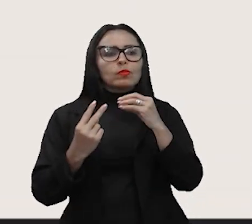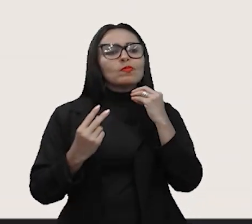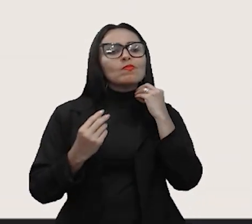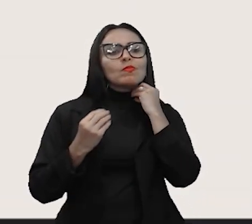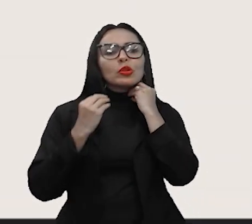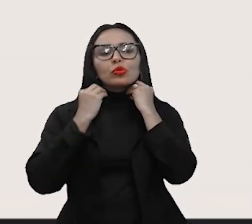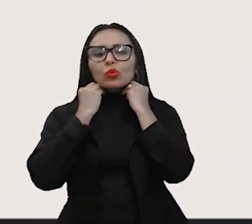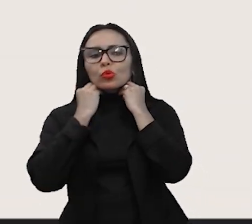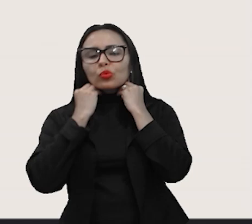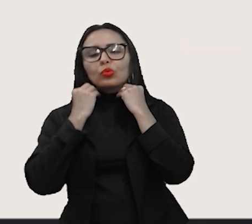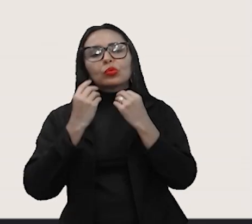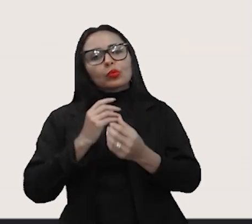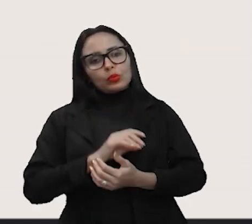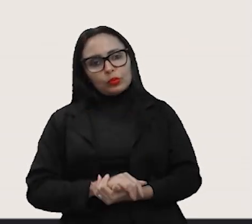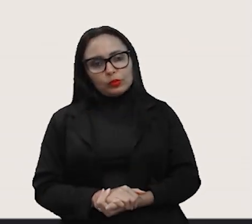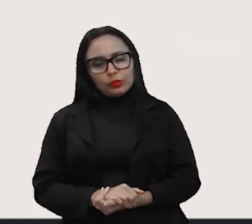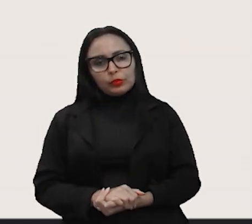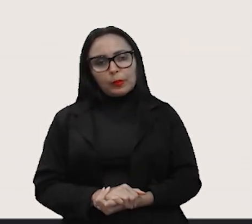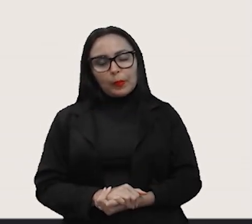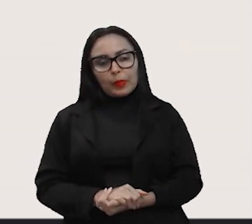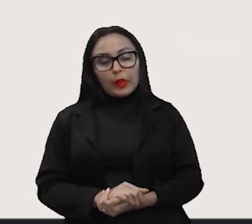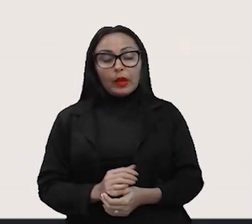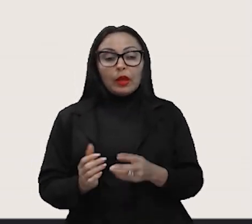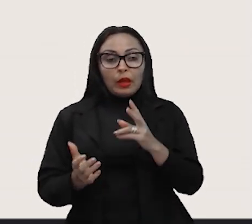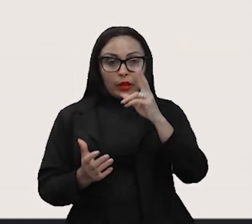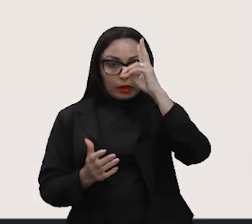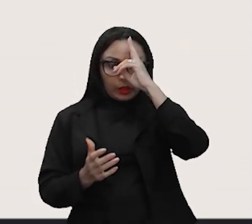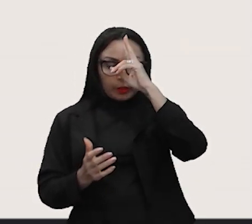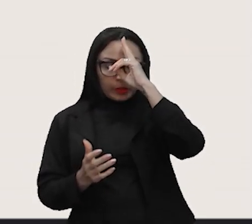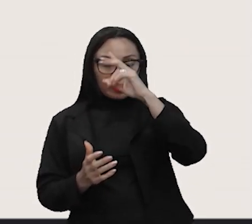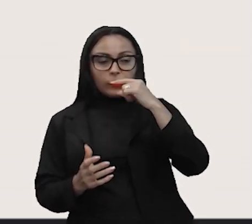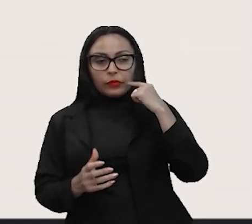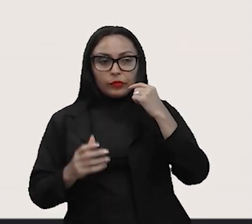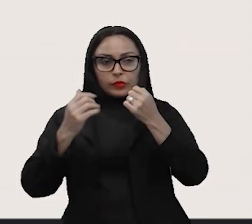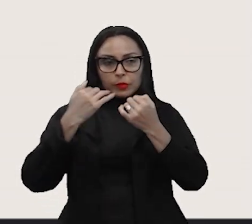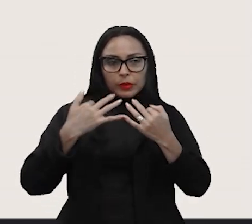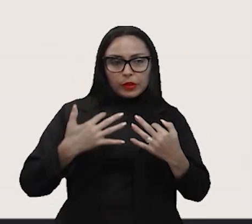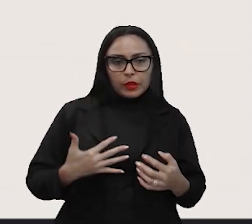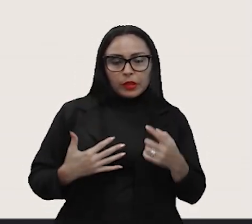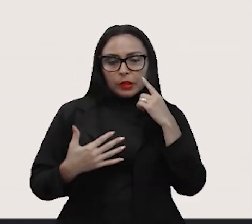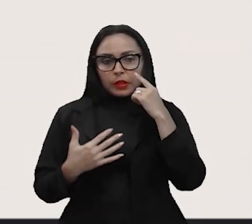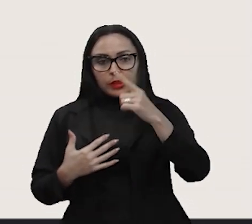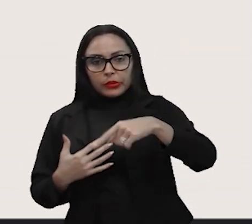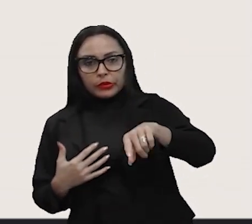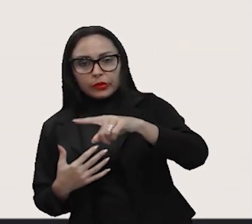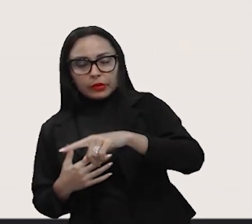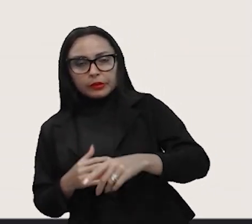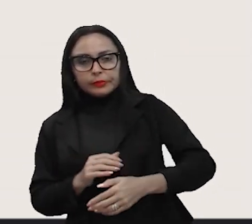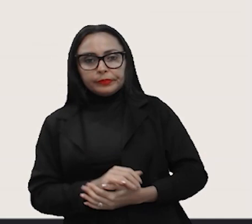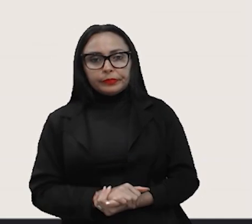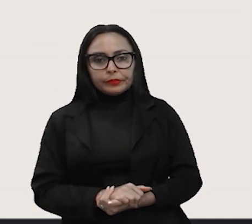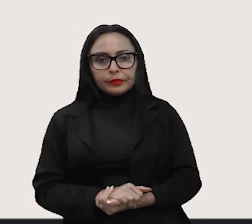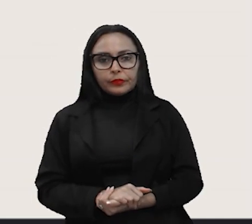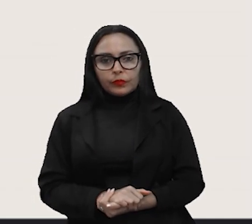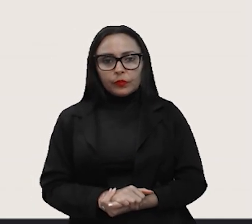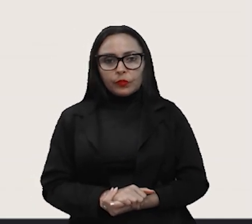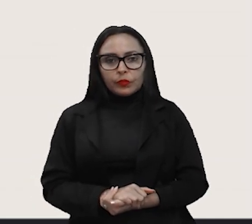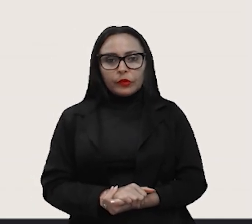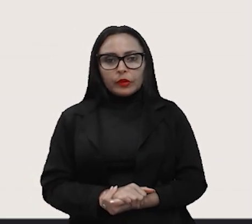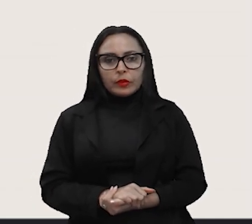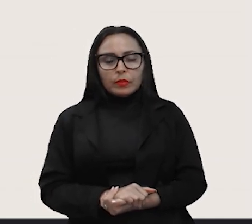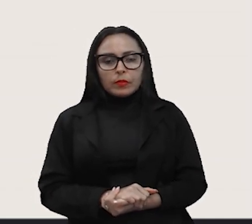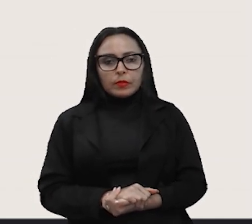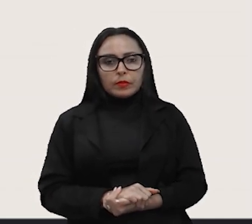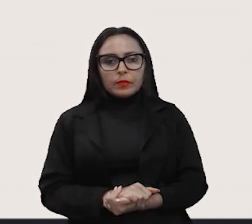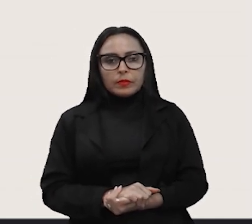chegar. Lembre que na região do pescoço, eu disse a vocês que a gente vai ter uma glândulazinha, ou melhor, eu tenho umas